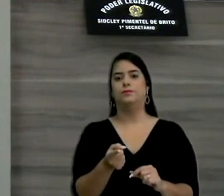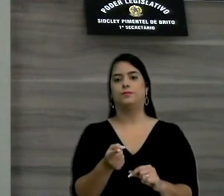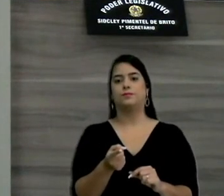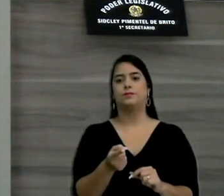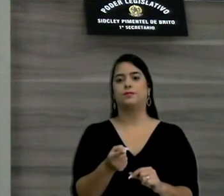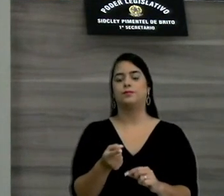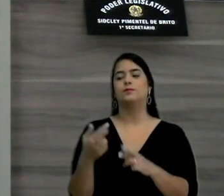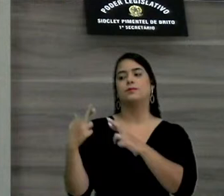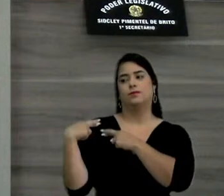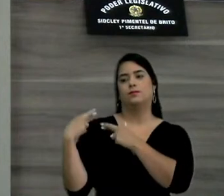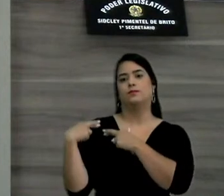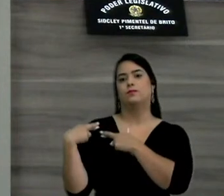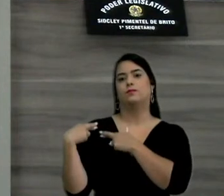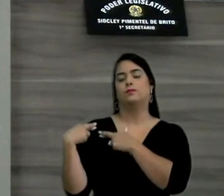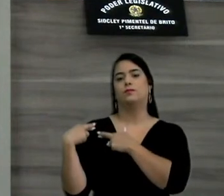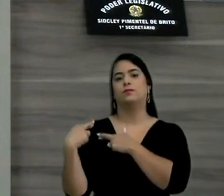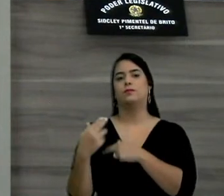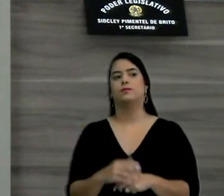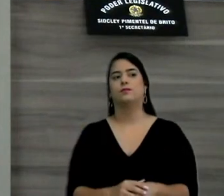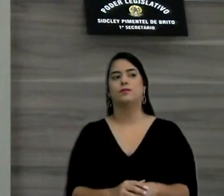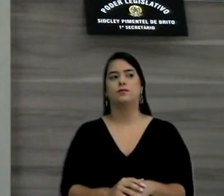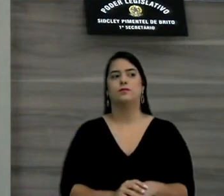e-mail e contato